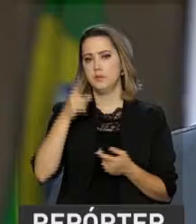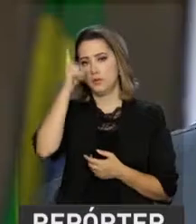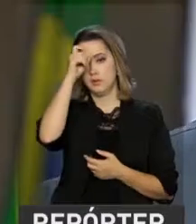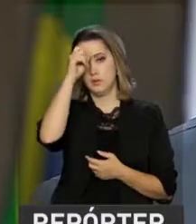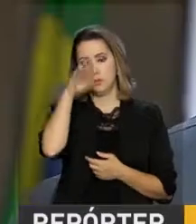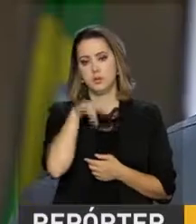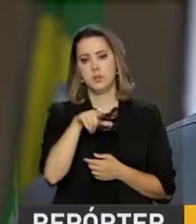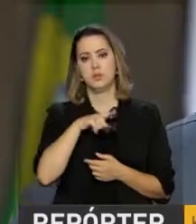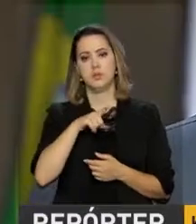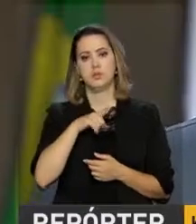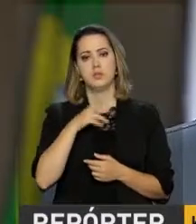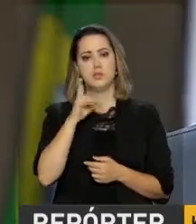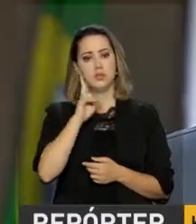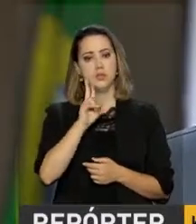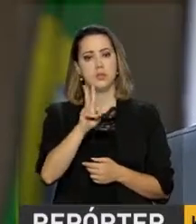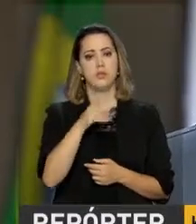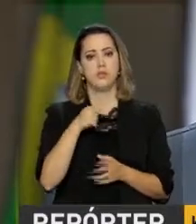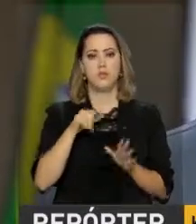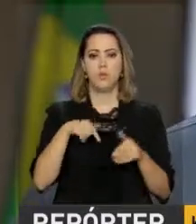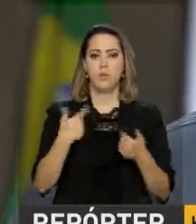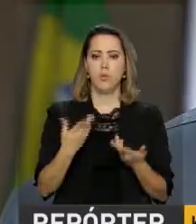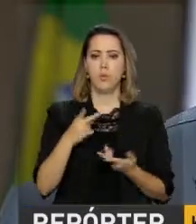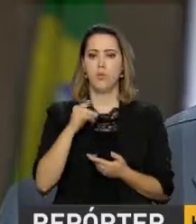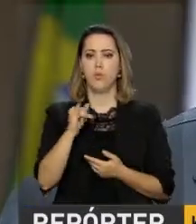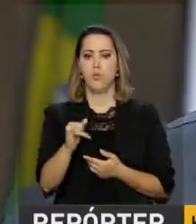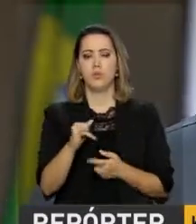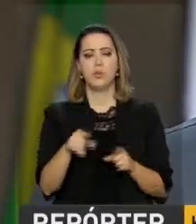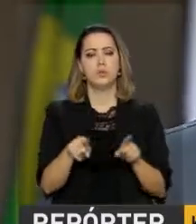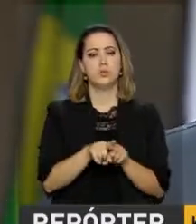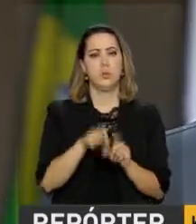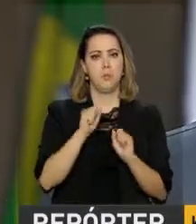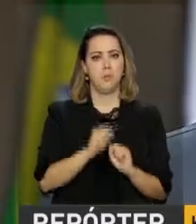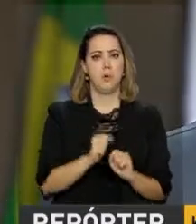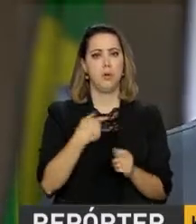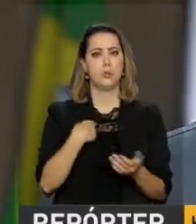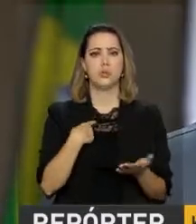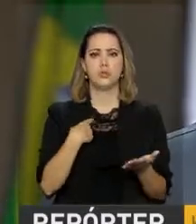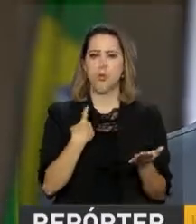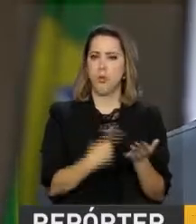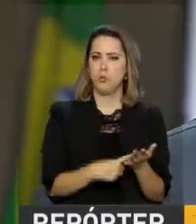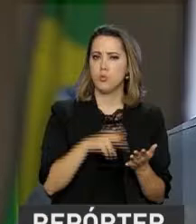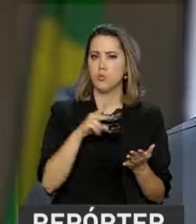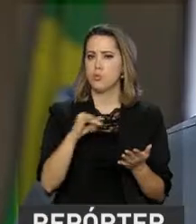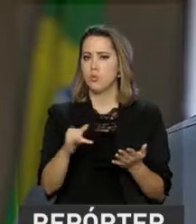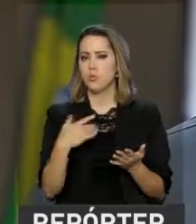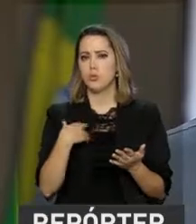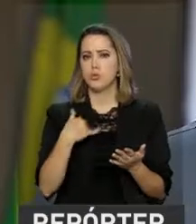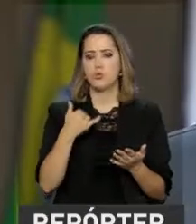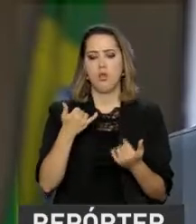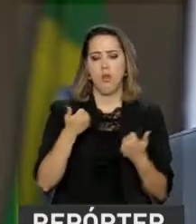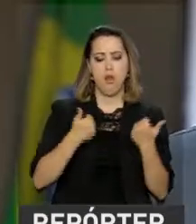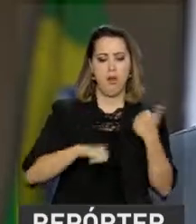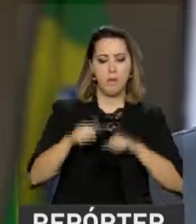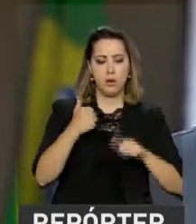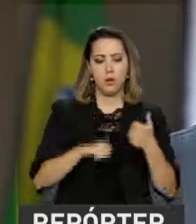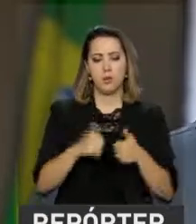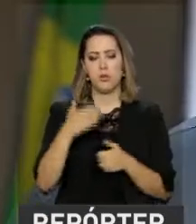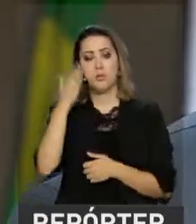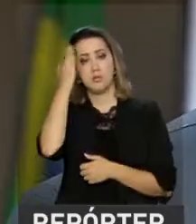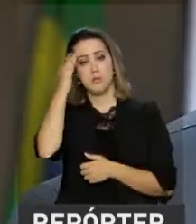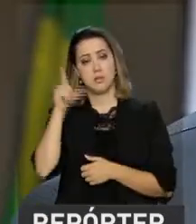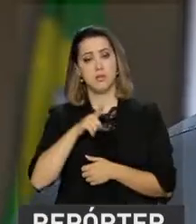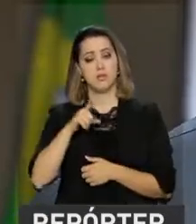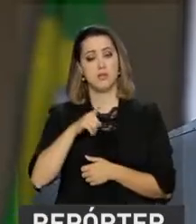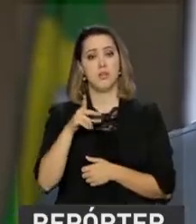para lá e ele ia fazer a prevenção marcar usamos quando se está usando de próximo marcar exames laboratoriais que possa diagnosticar uma diabetes